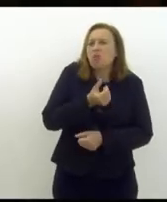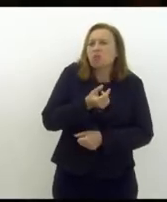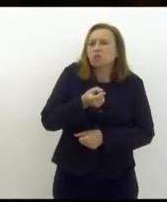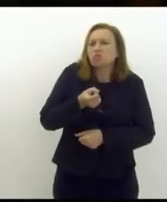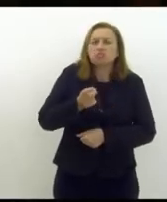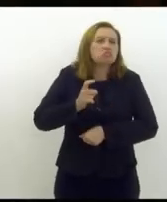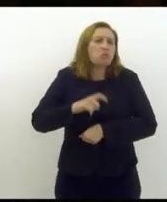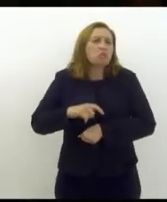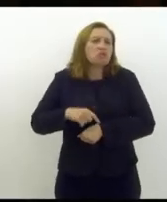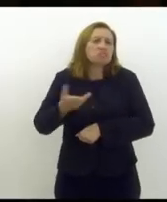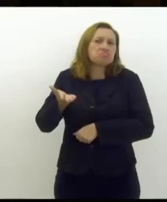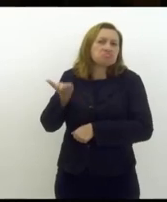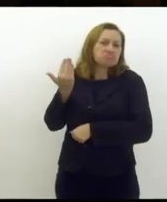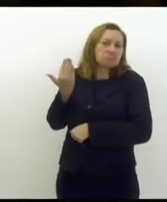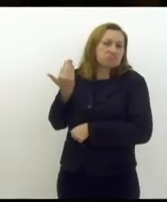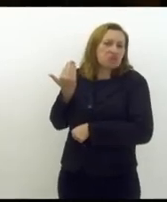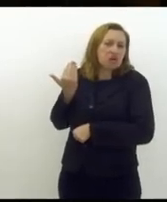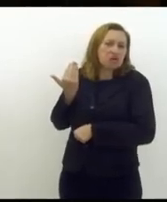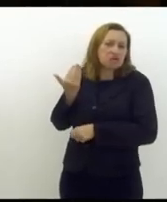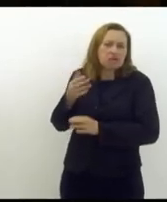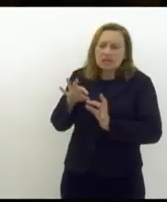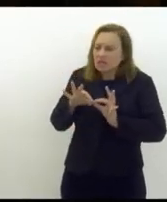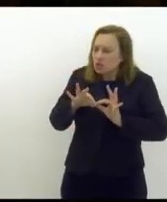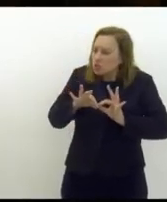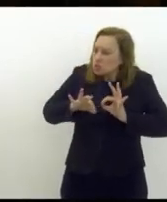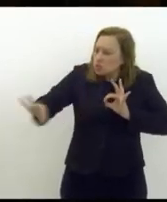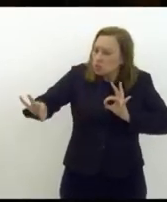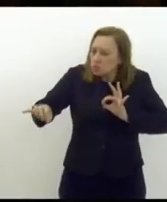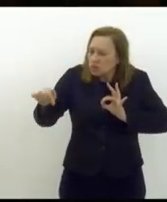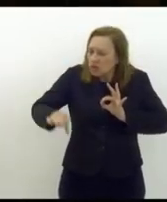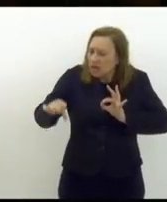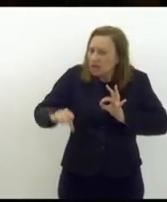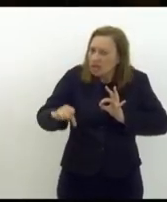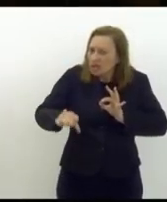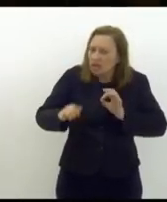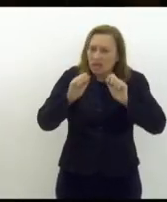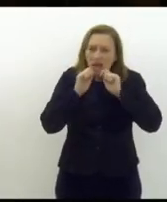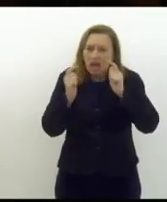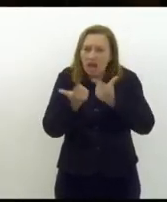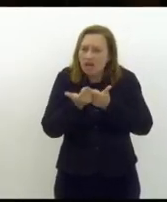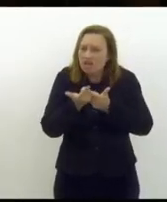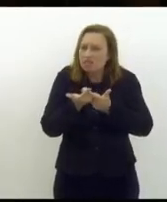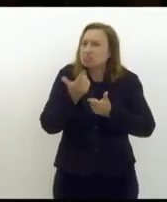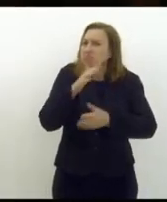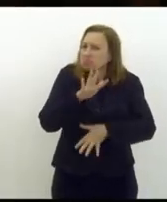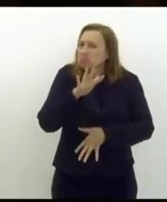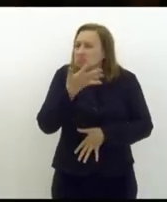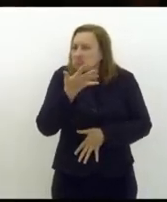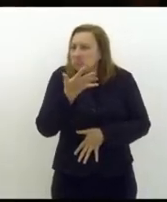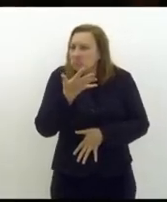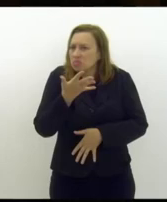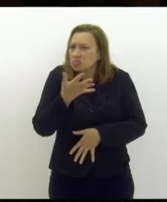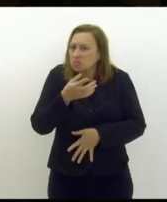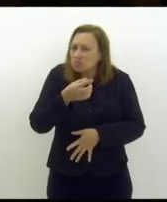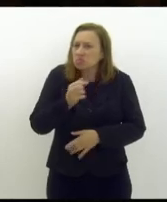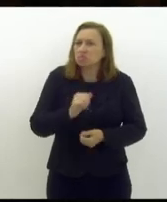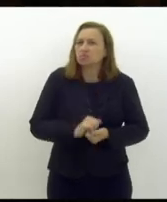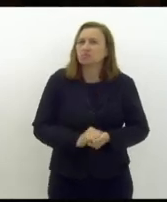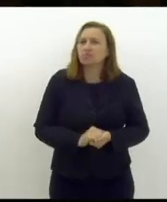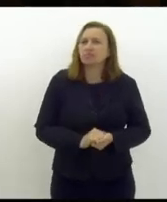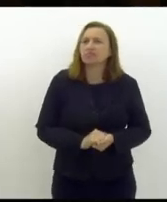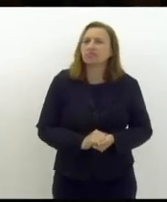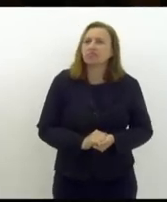atrás há poucos metros aqui da Assembleia Legislativa mais precisamente nos arredores